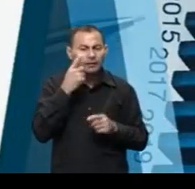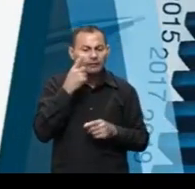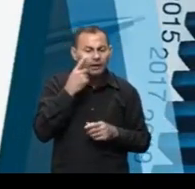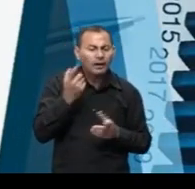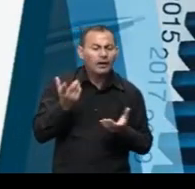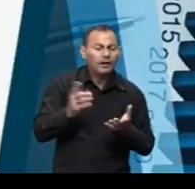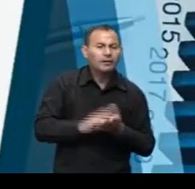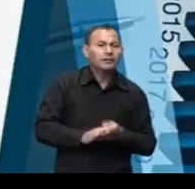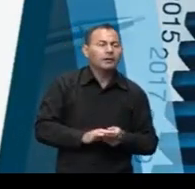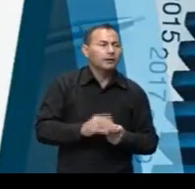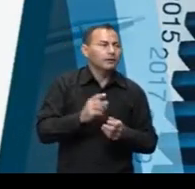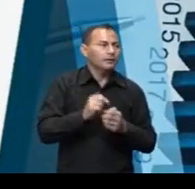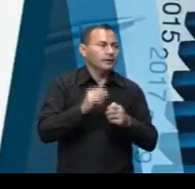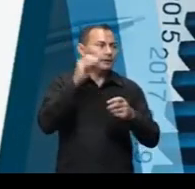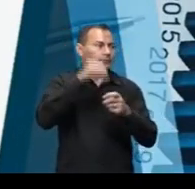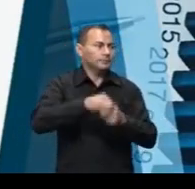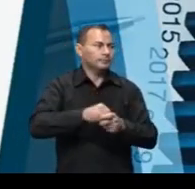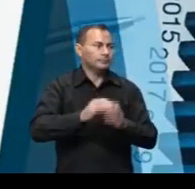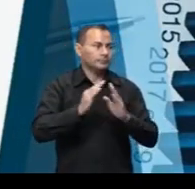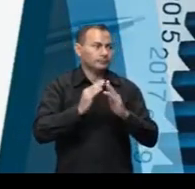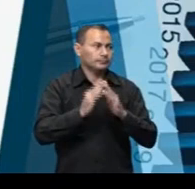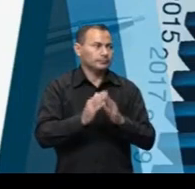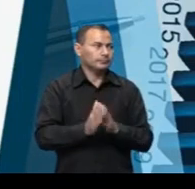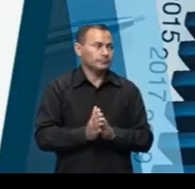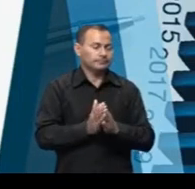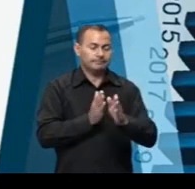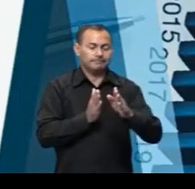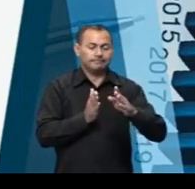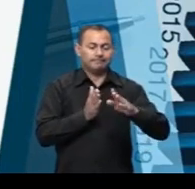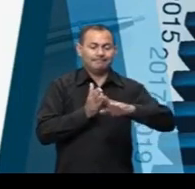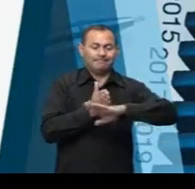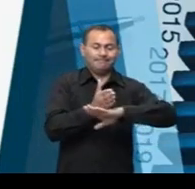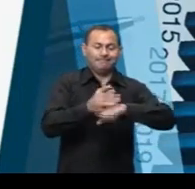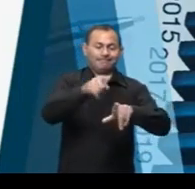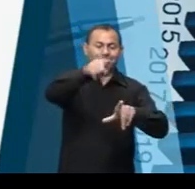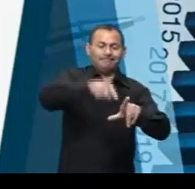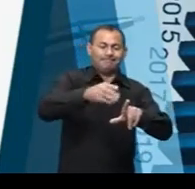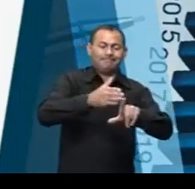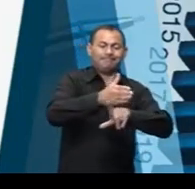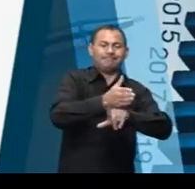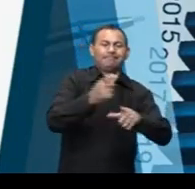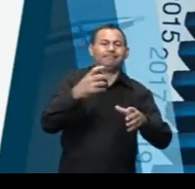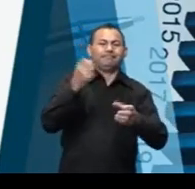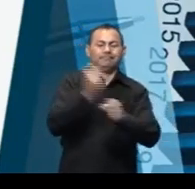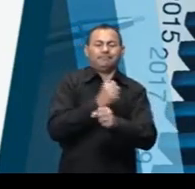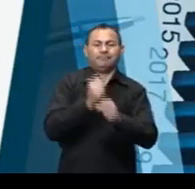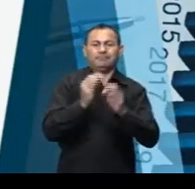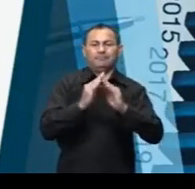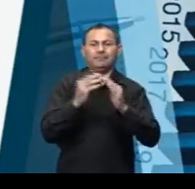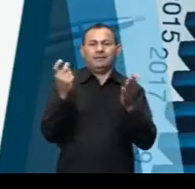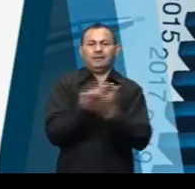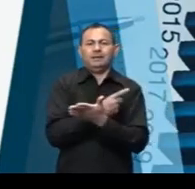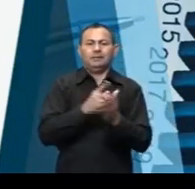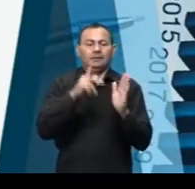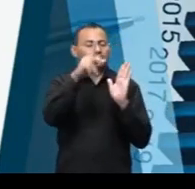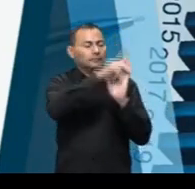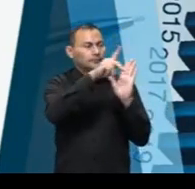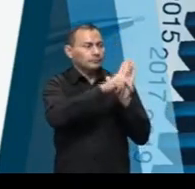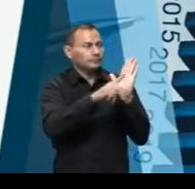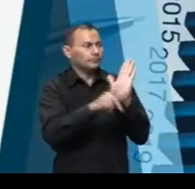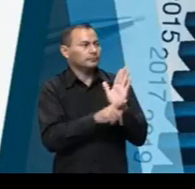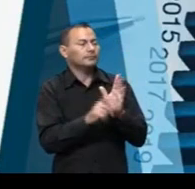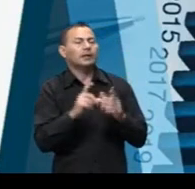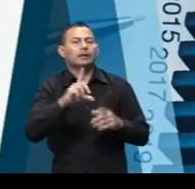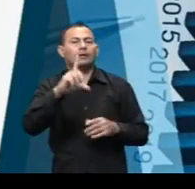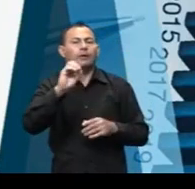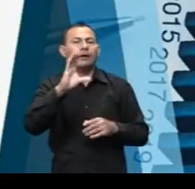loca a casa do rapaz de uma maneira errada. Ele pega o projeto e o que é